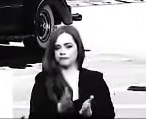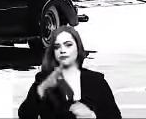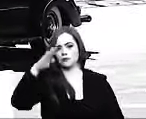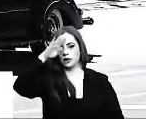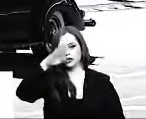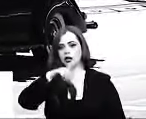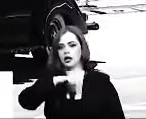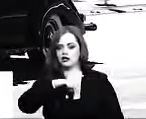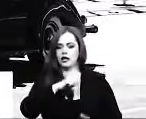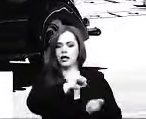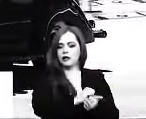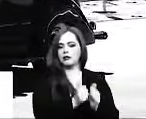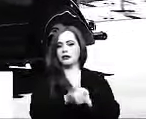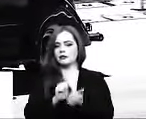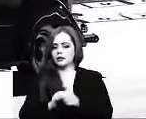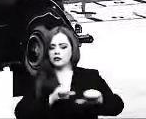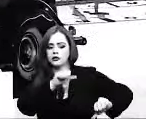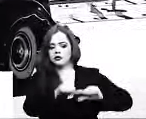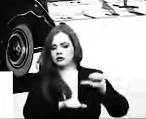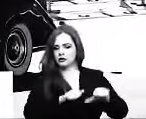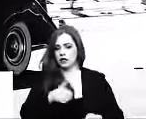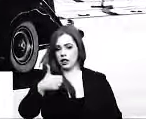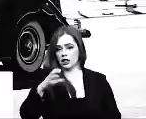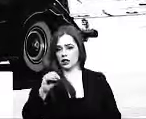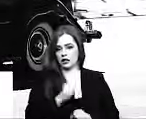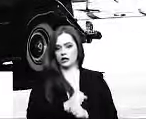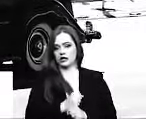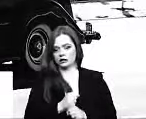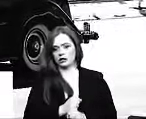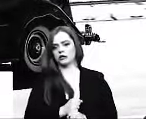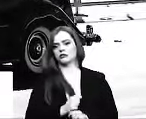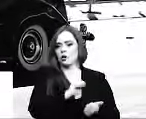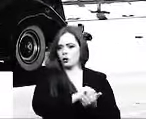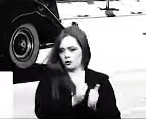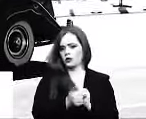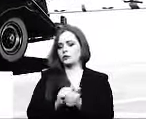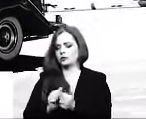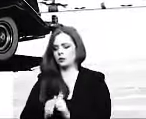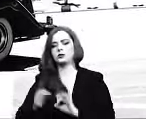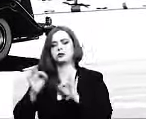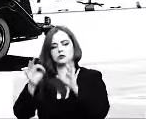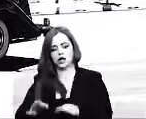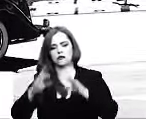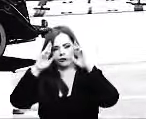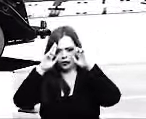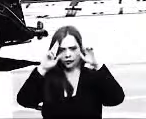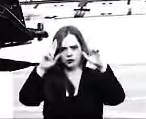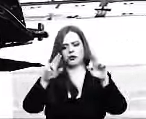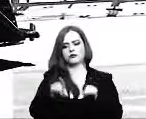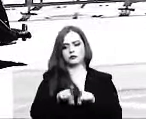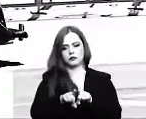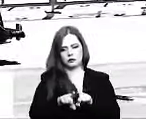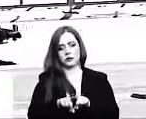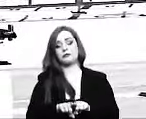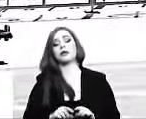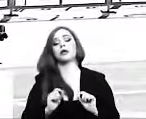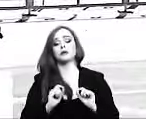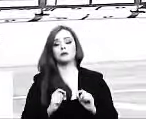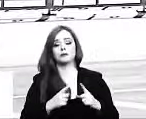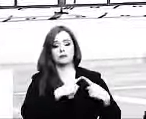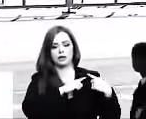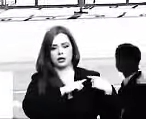assim, né? Então, isso foi em outros... Por exemplo, o vice-presidente Geraldo Alckmin fez esse papel